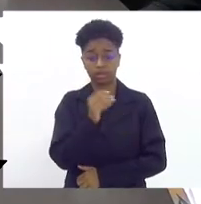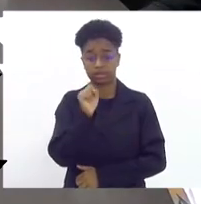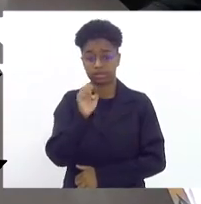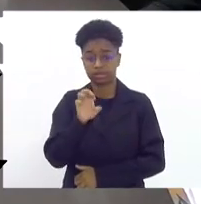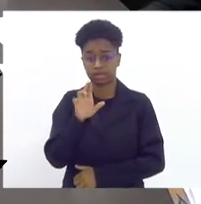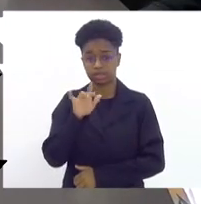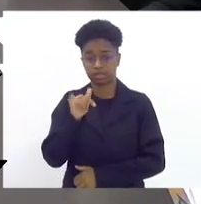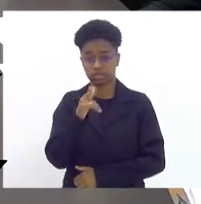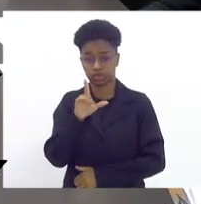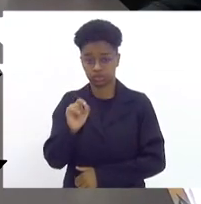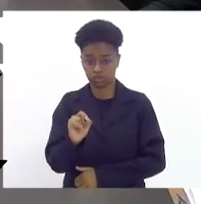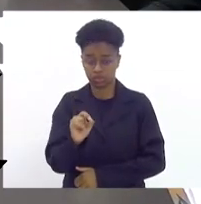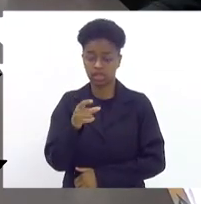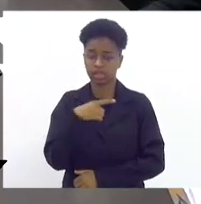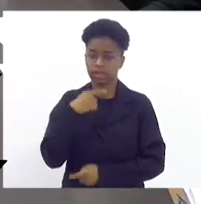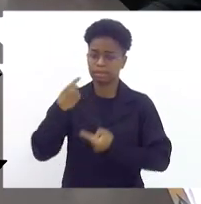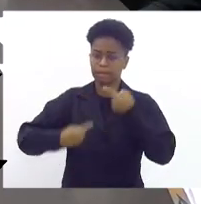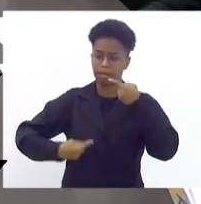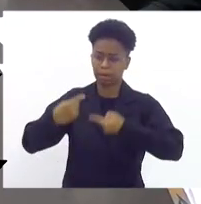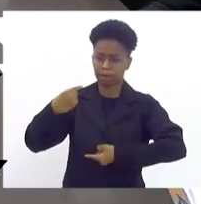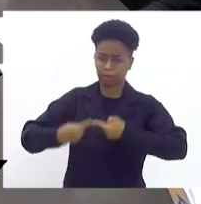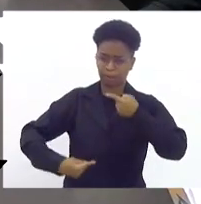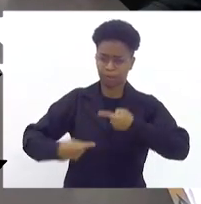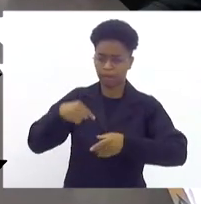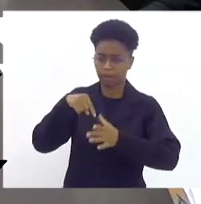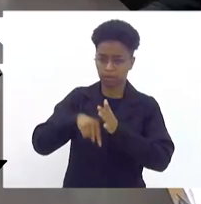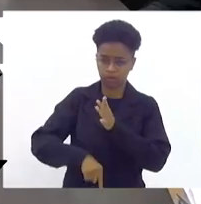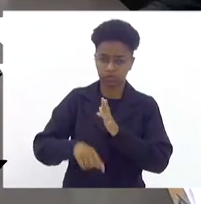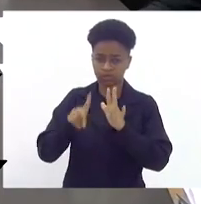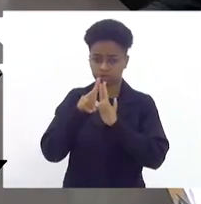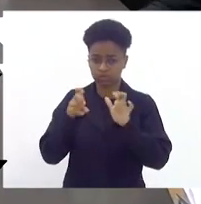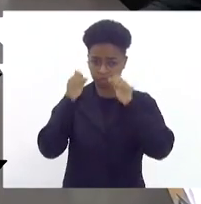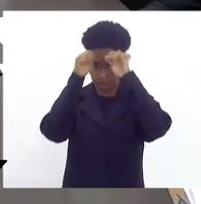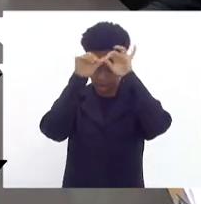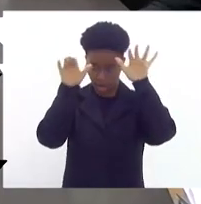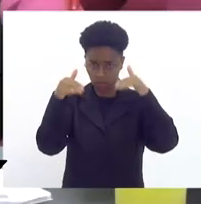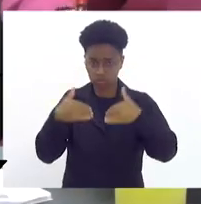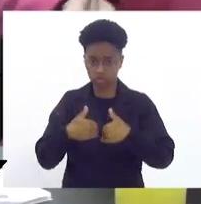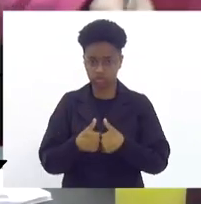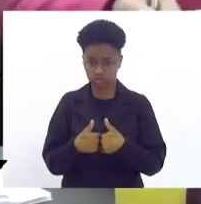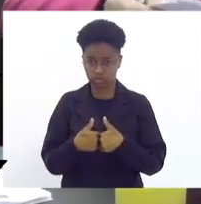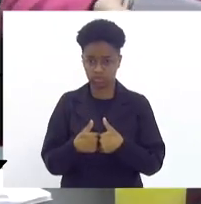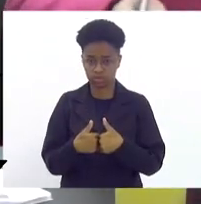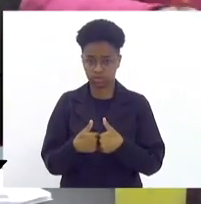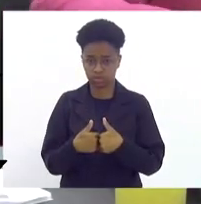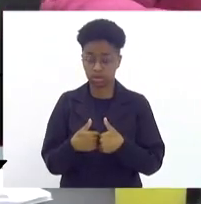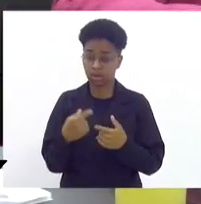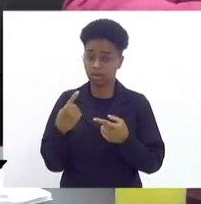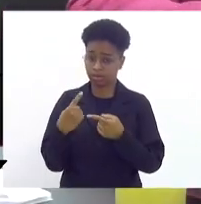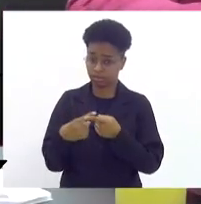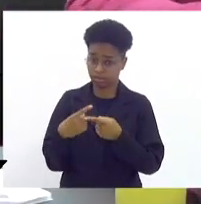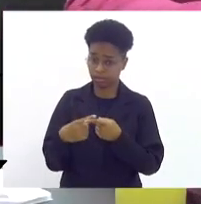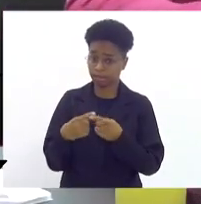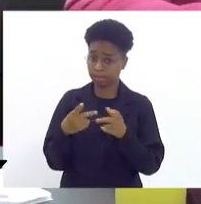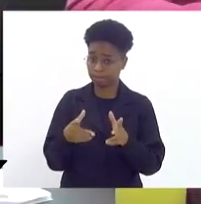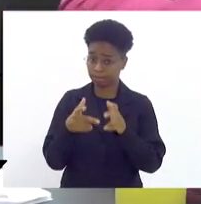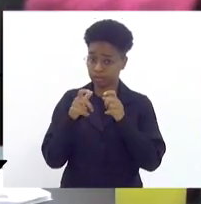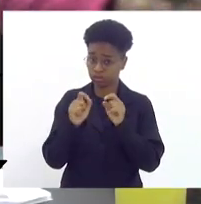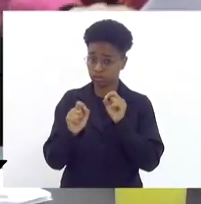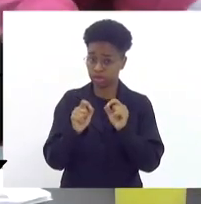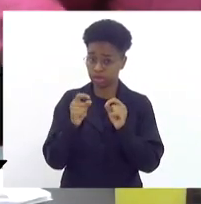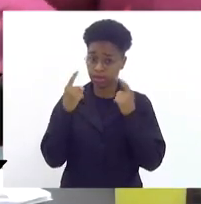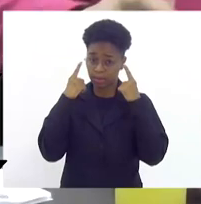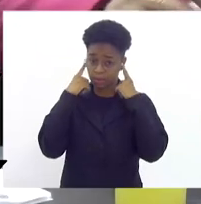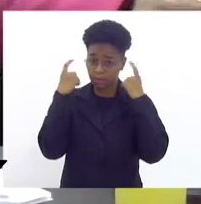numa imensa discussão que tivemos aqui sobre autismo, que foi verificado que os sinais